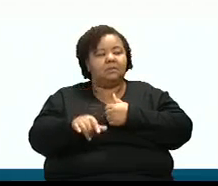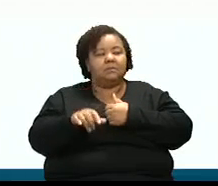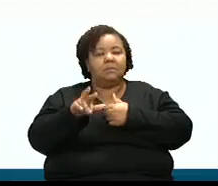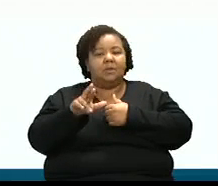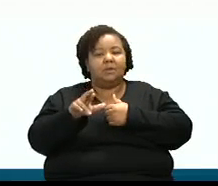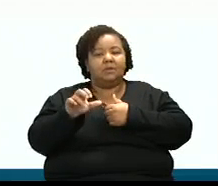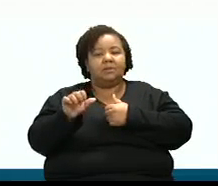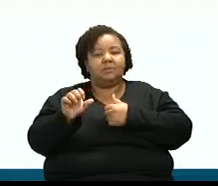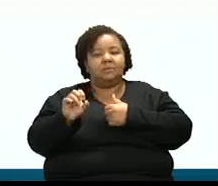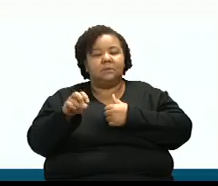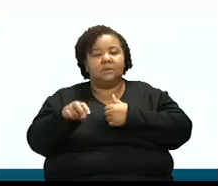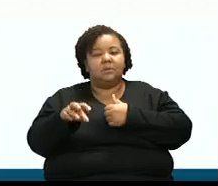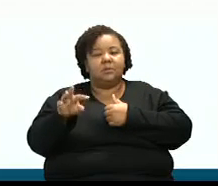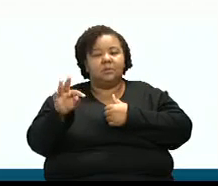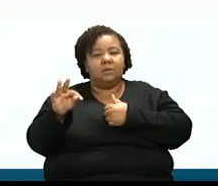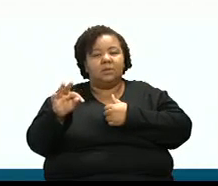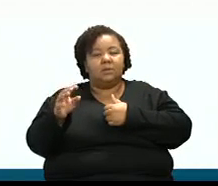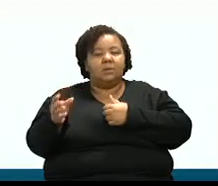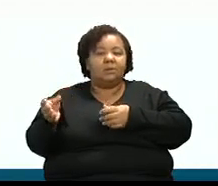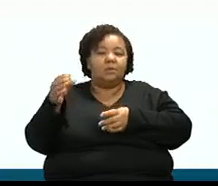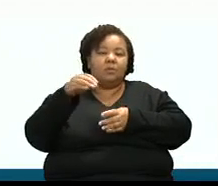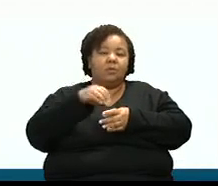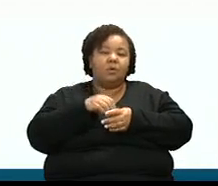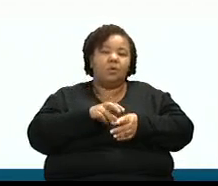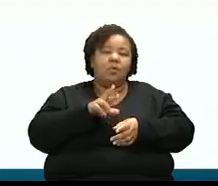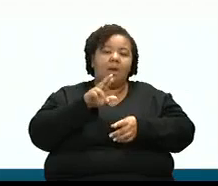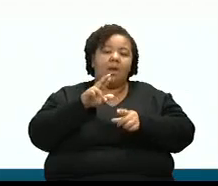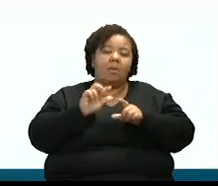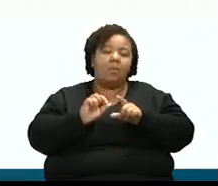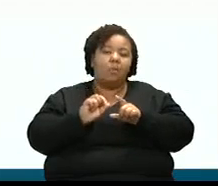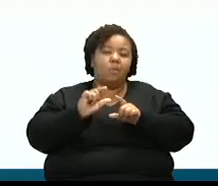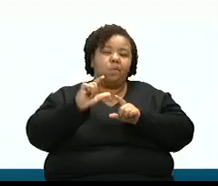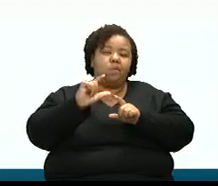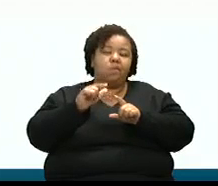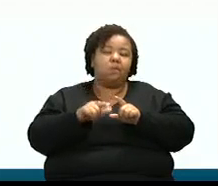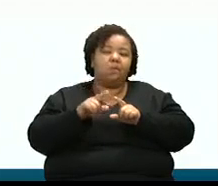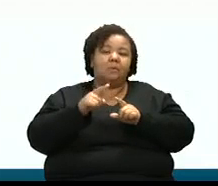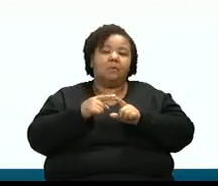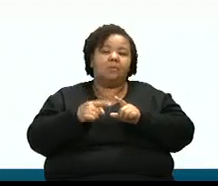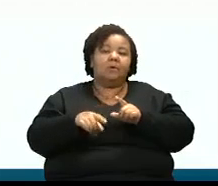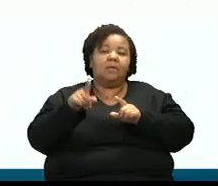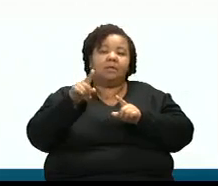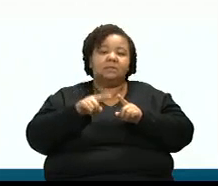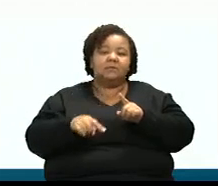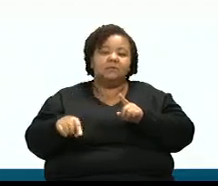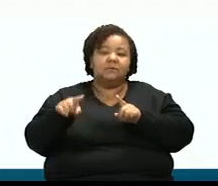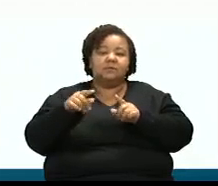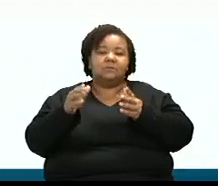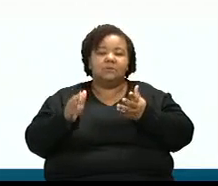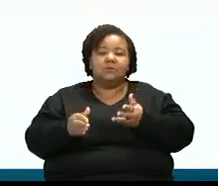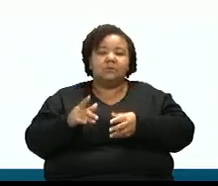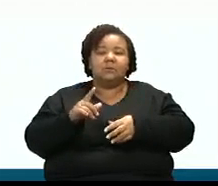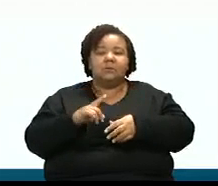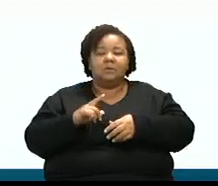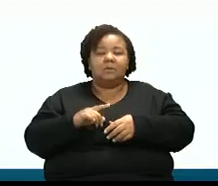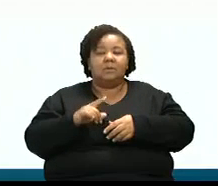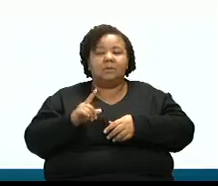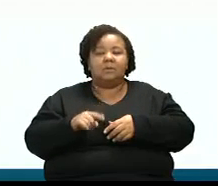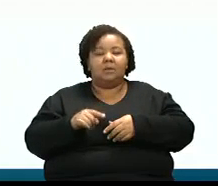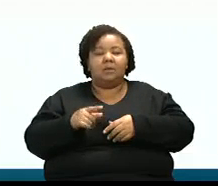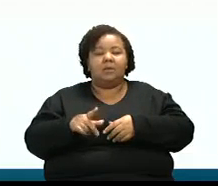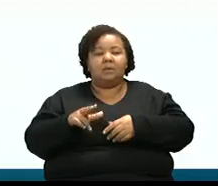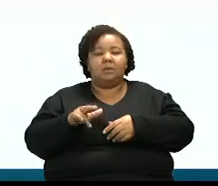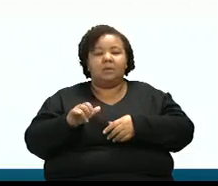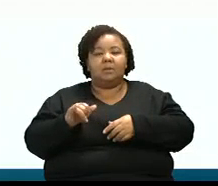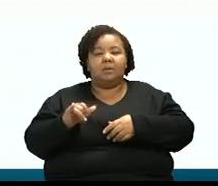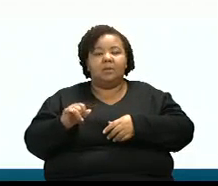T. Eu acrescento esse R maiúsculo porque eu sei que a minha circunferência agora tem o seu raio